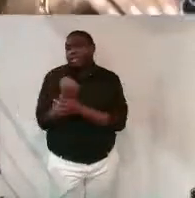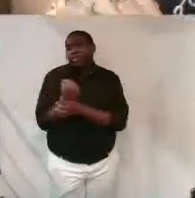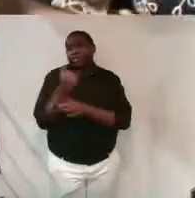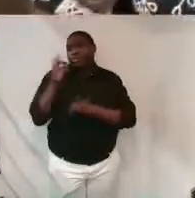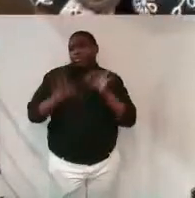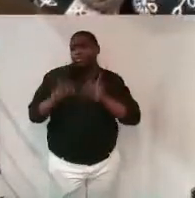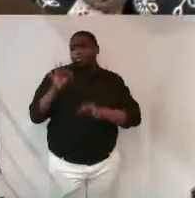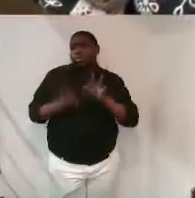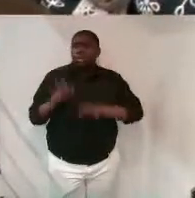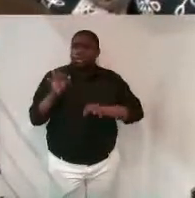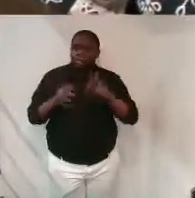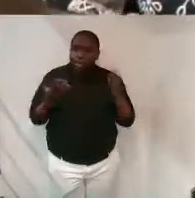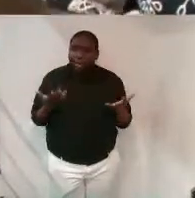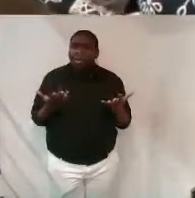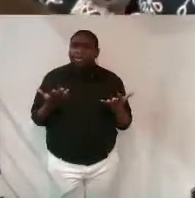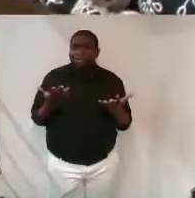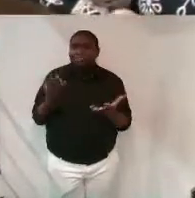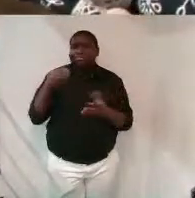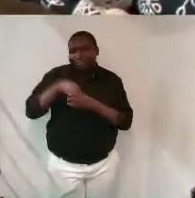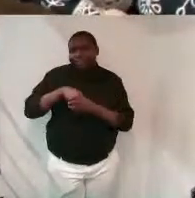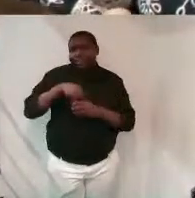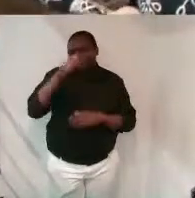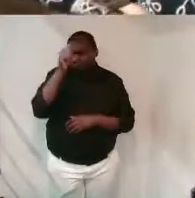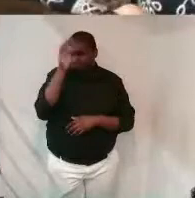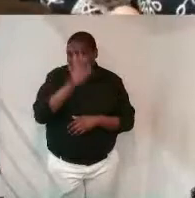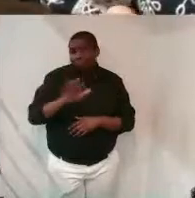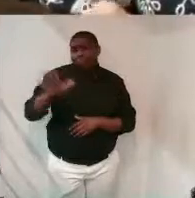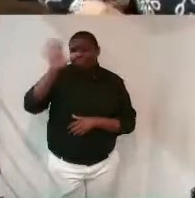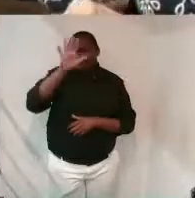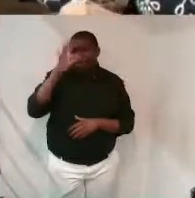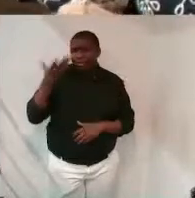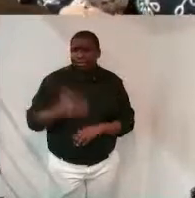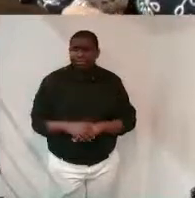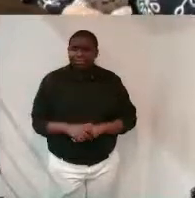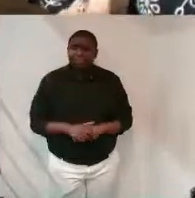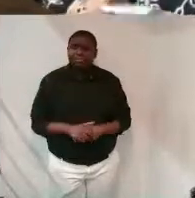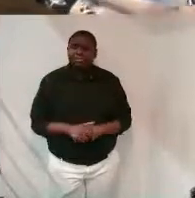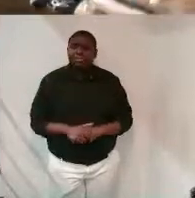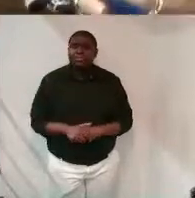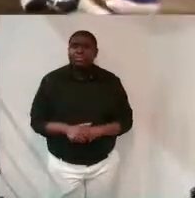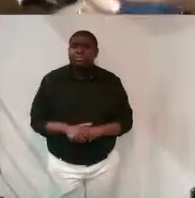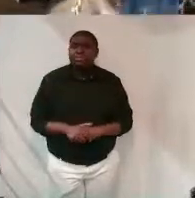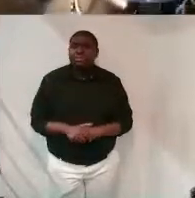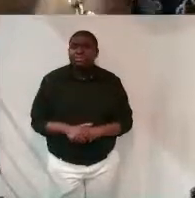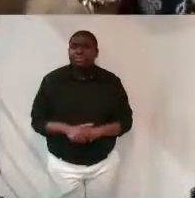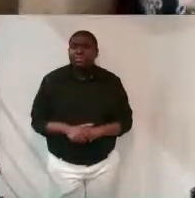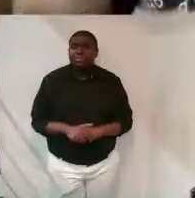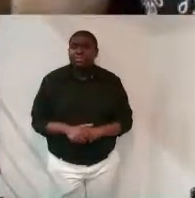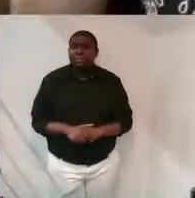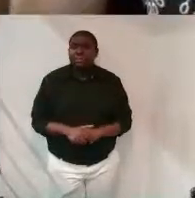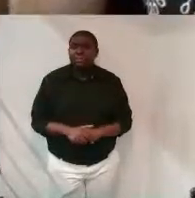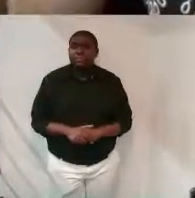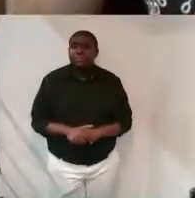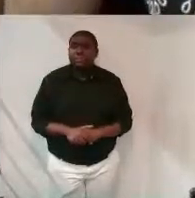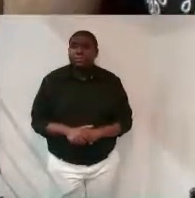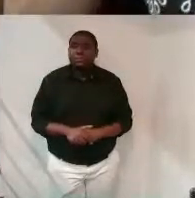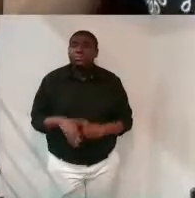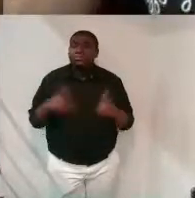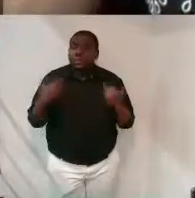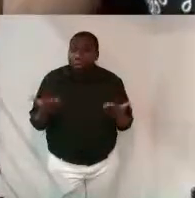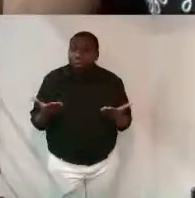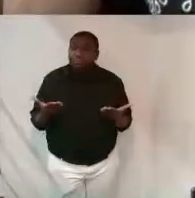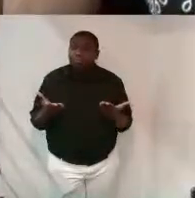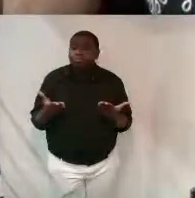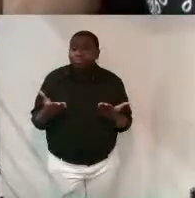jurídica que o cenário nacional muitas vezes acaba representando. E aí essa Agência